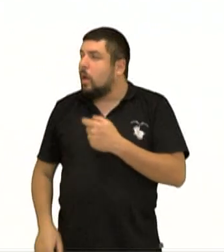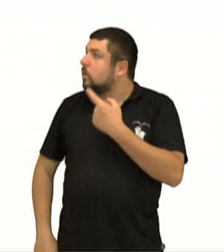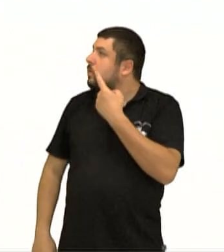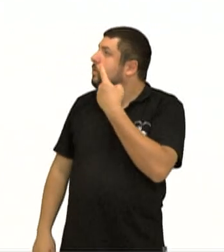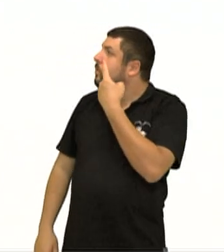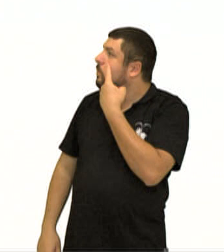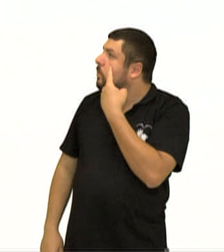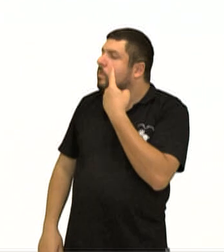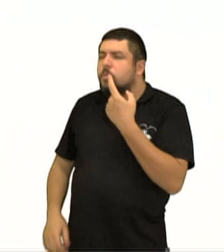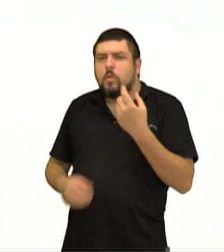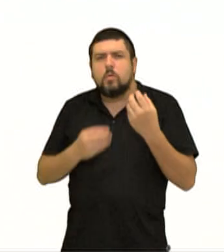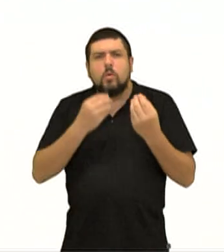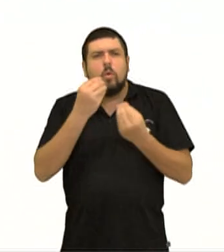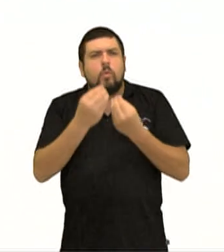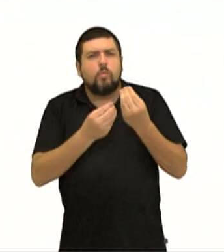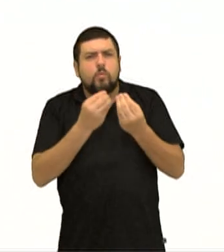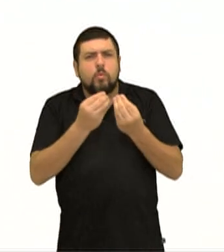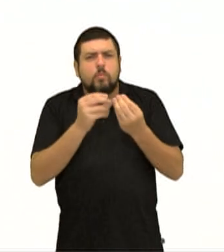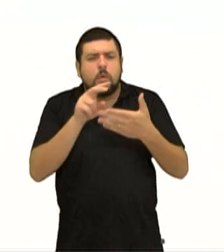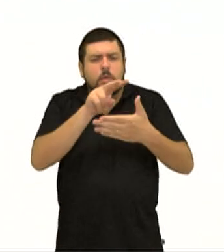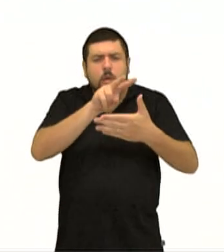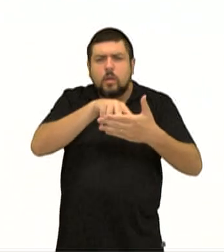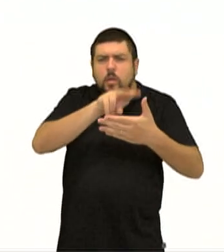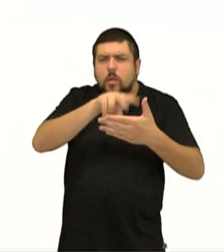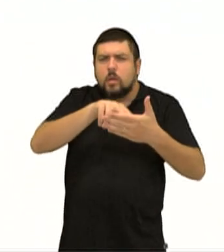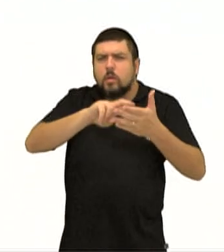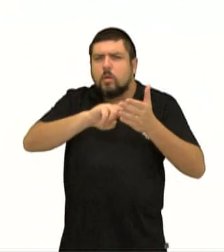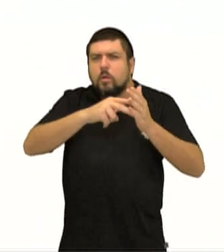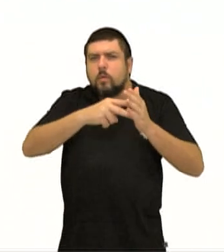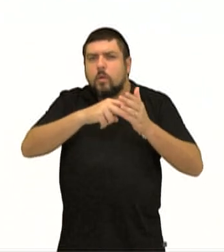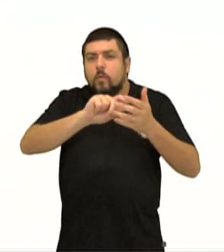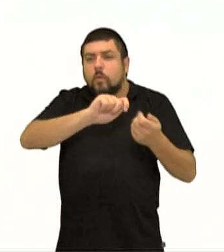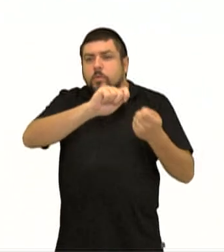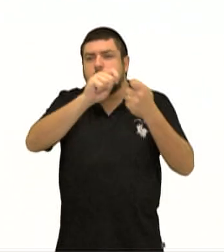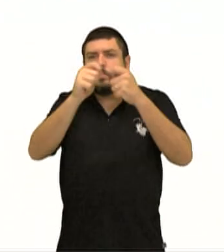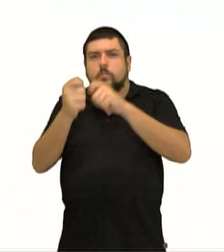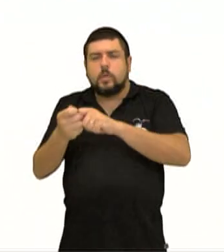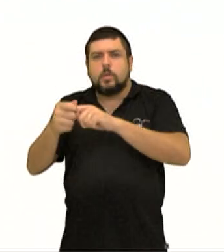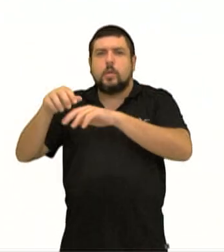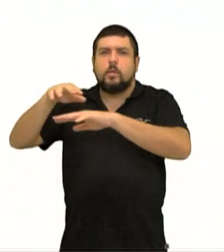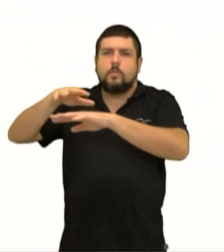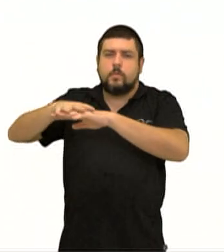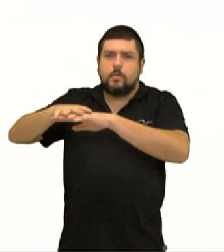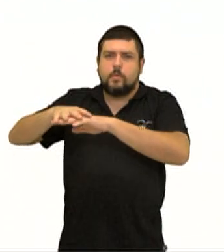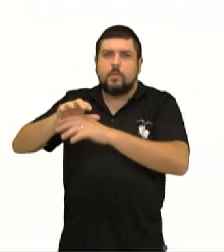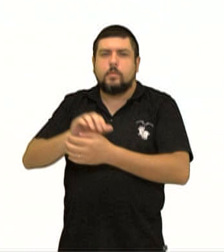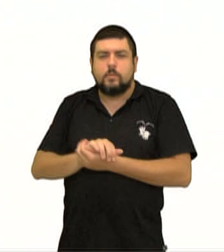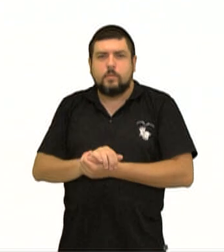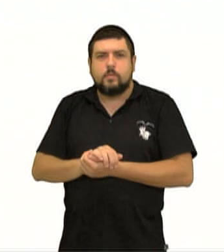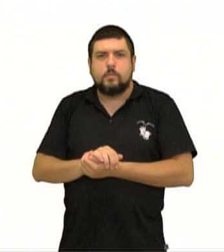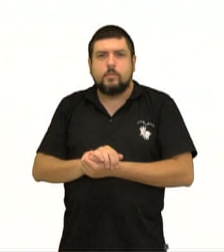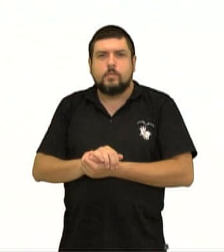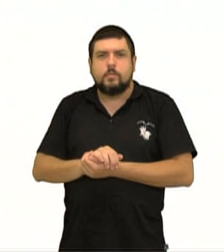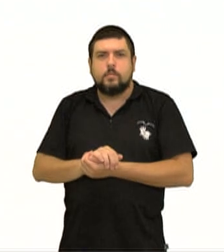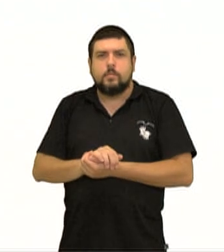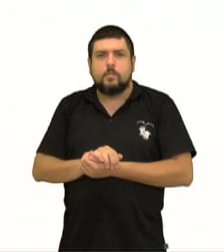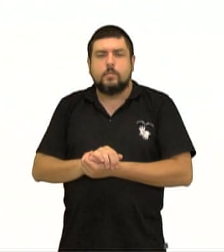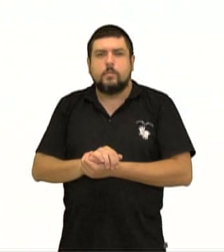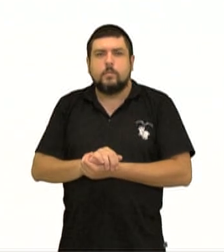dessa e interpretar na simbologia matemática, em forma de expressão. Letra